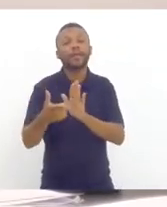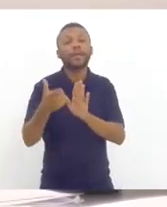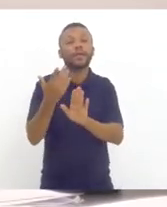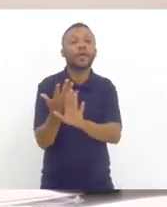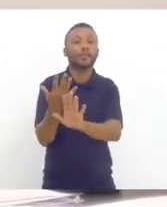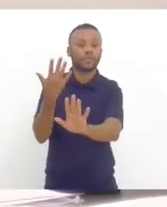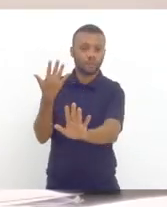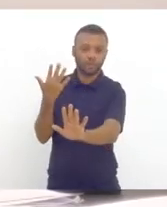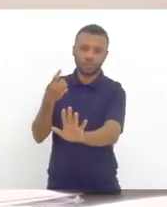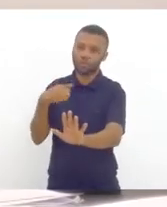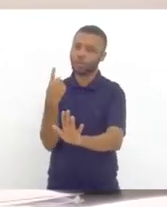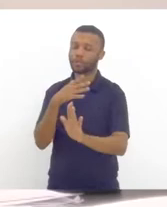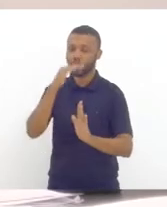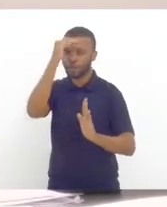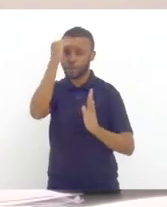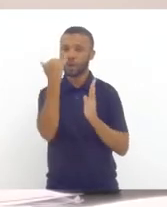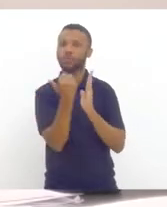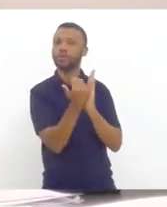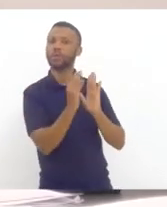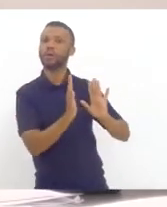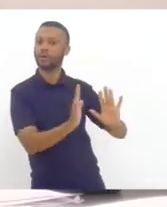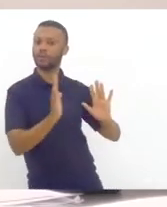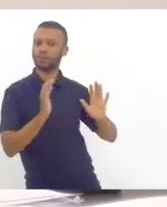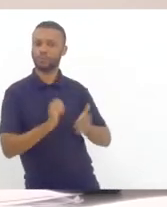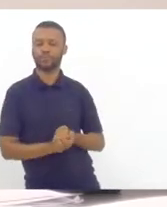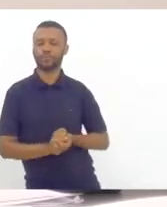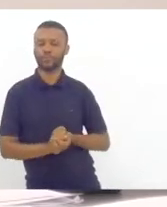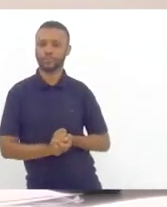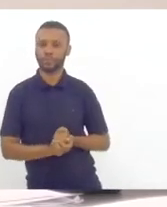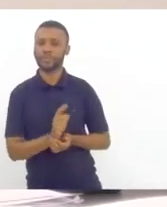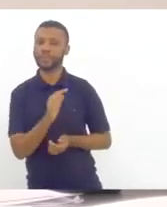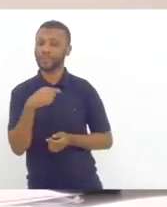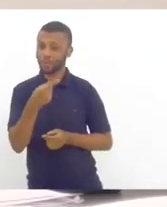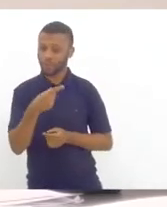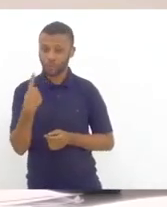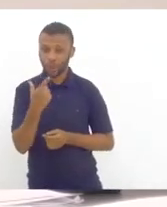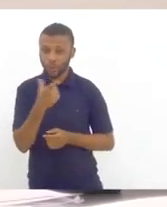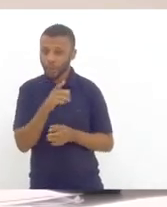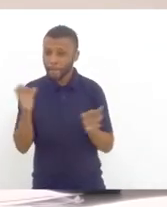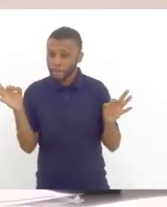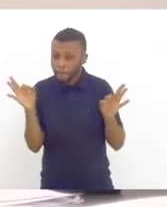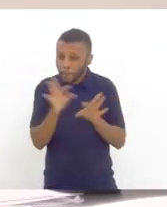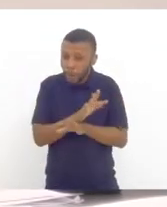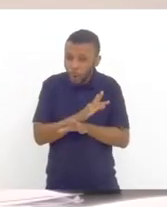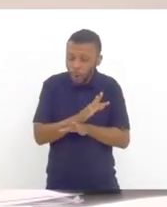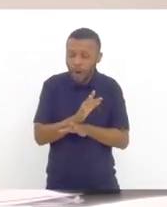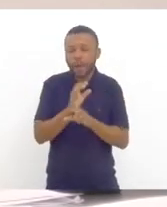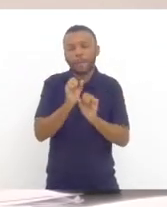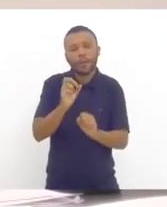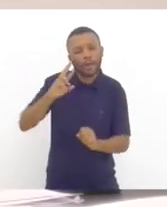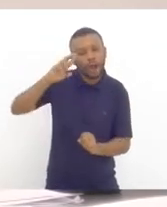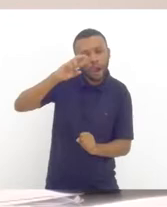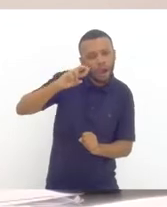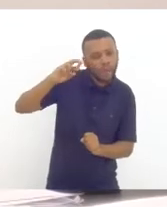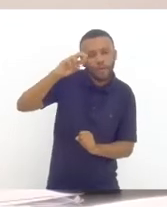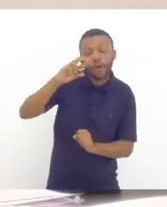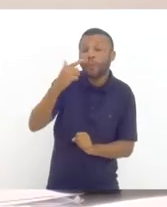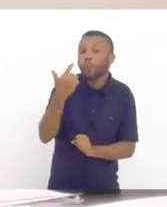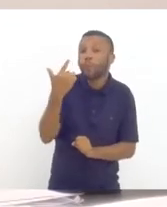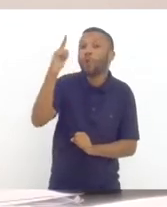isso. O que não implica dizer que, depois de cumprido, eles possam ser revistos por outra